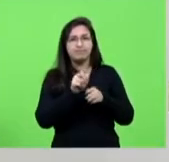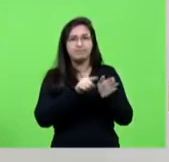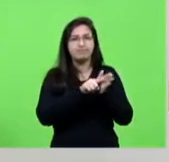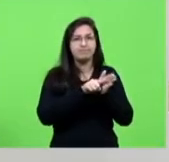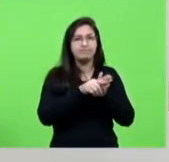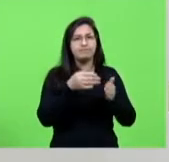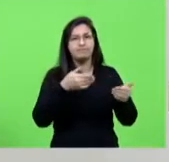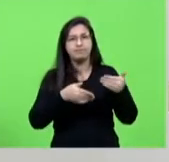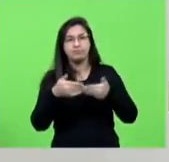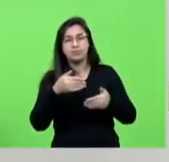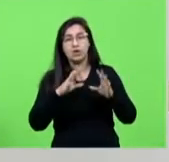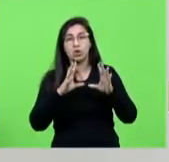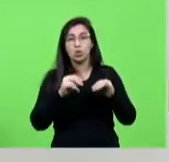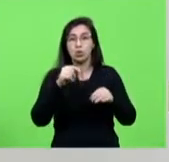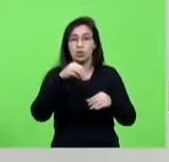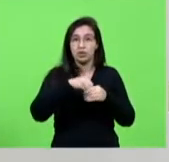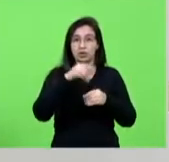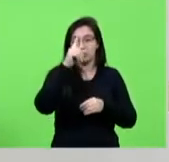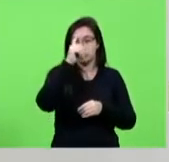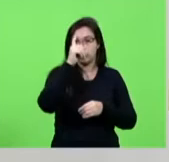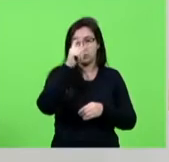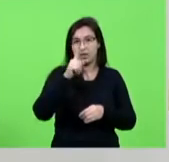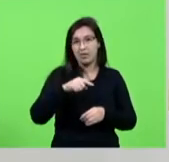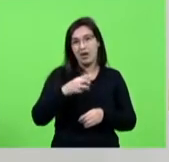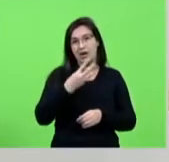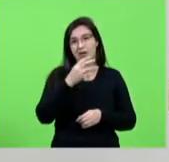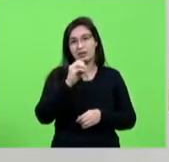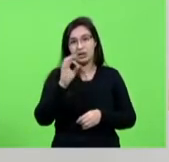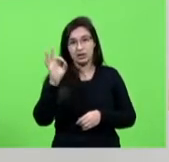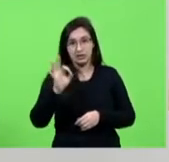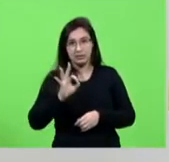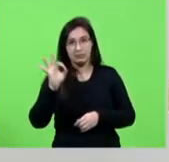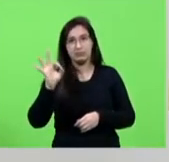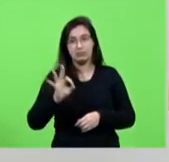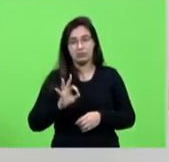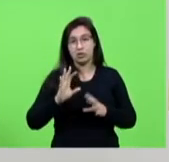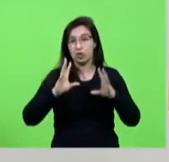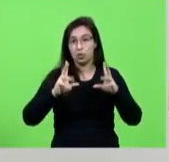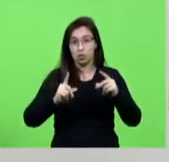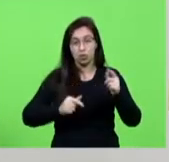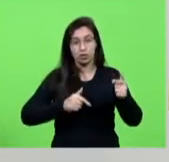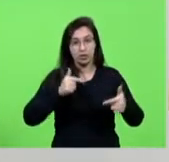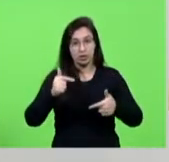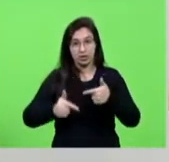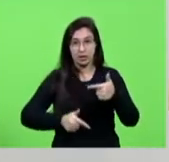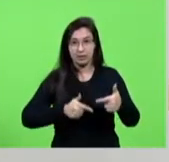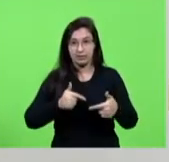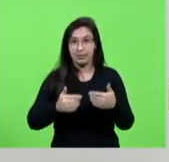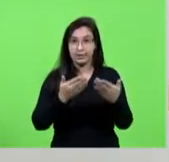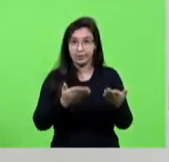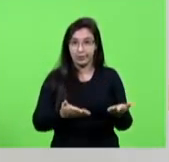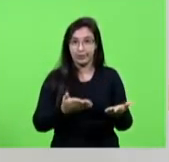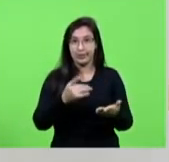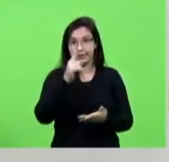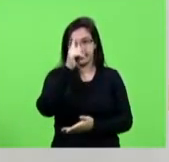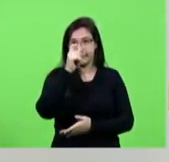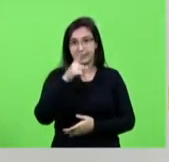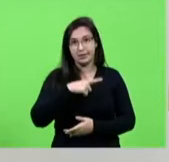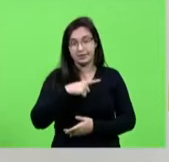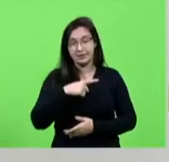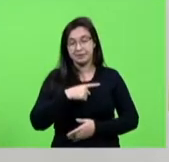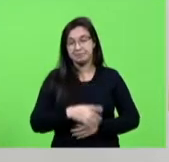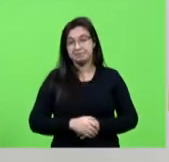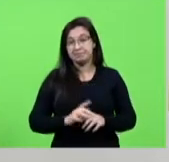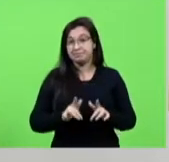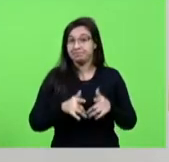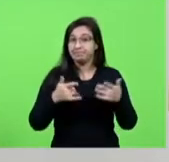hospital, chega a 30%, do todo o trabalho prestado pelo Hospital São José. Ou seja, o